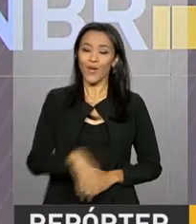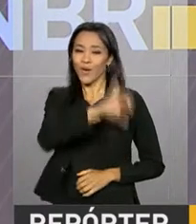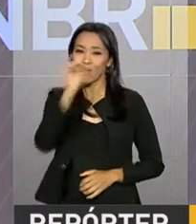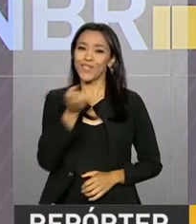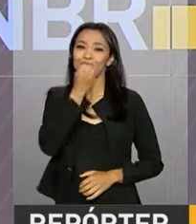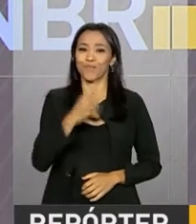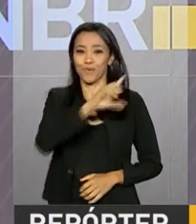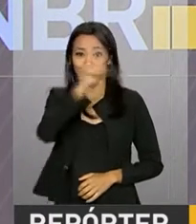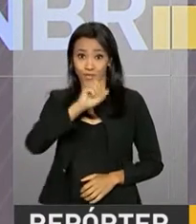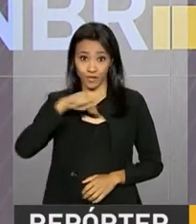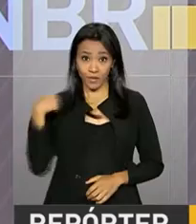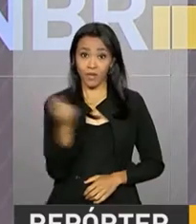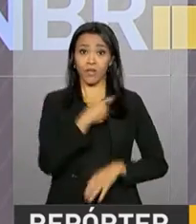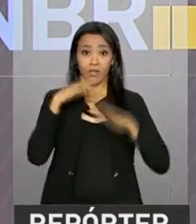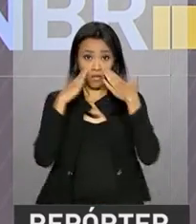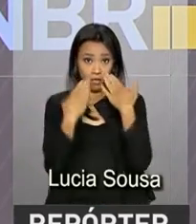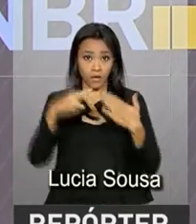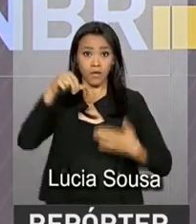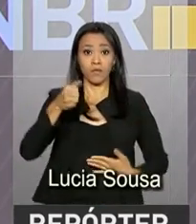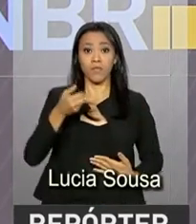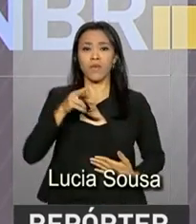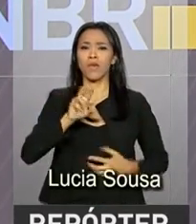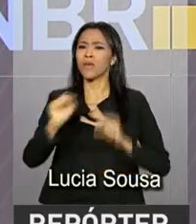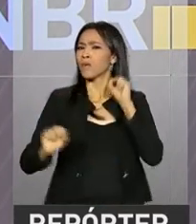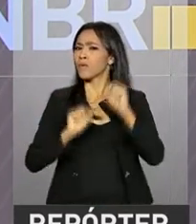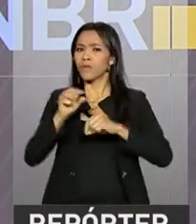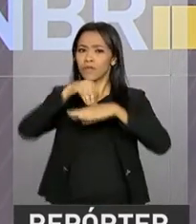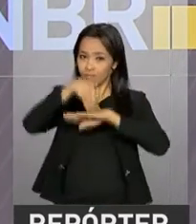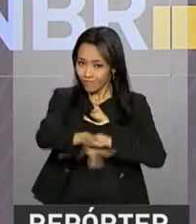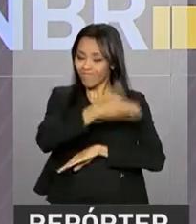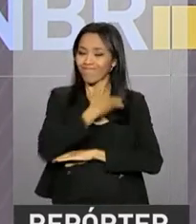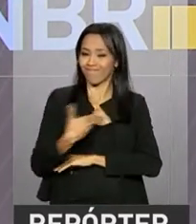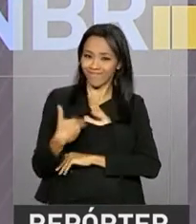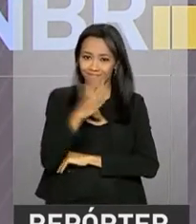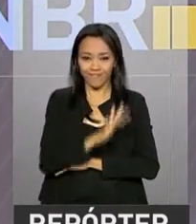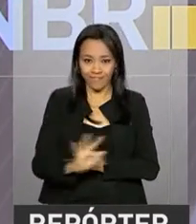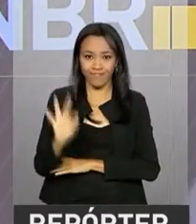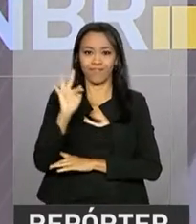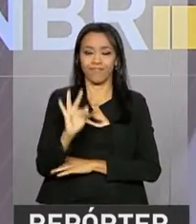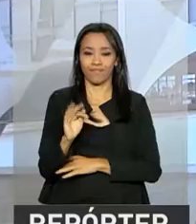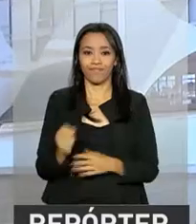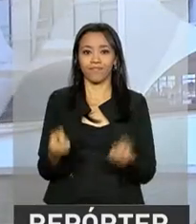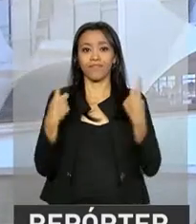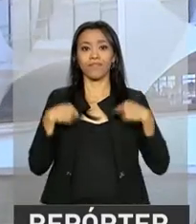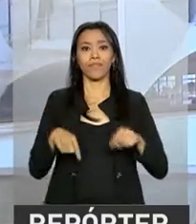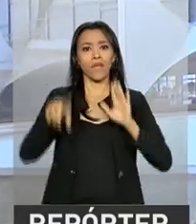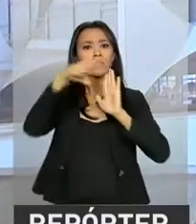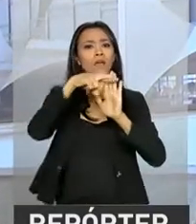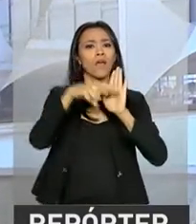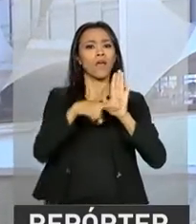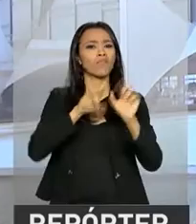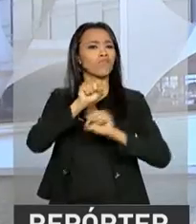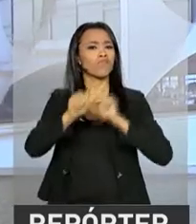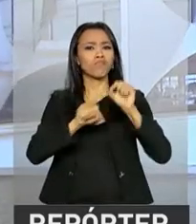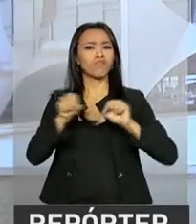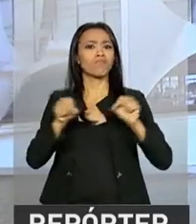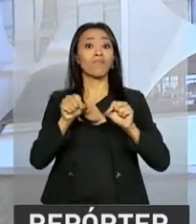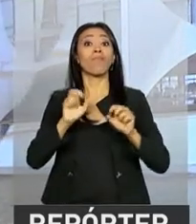Olá, bom dia. Estamos de volta com o repórter NBR e as notícias do governo federal. As regras para